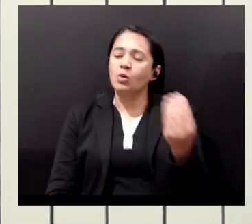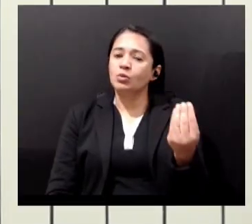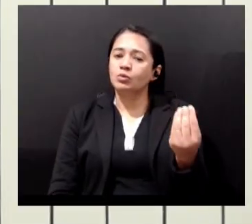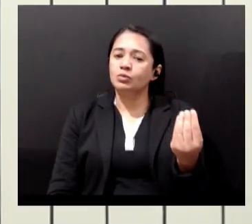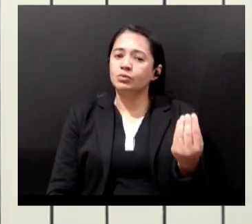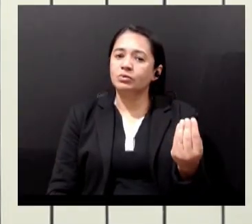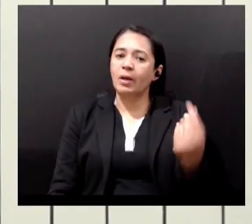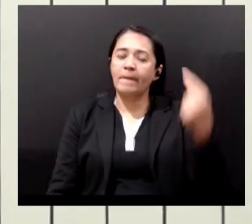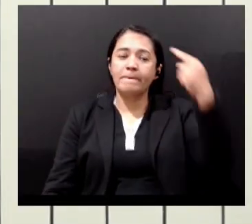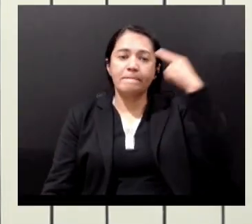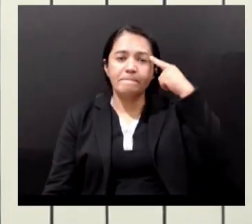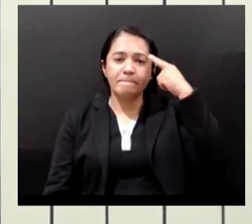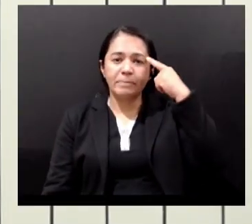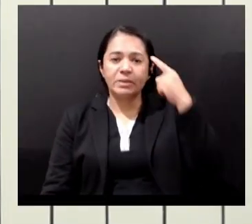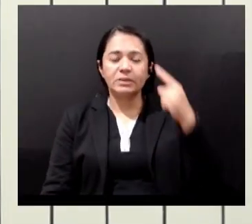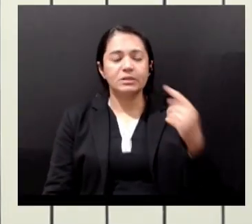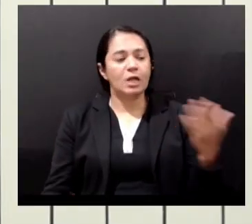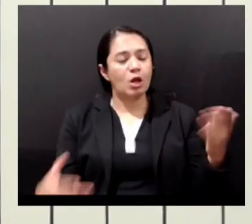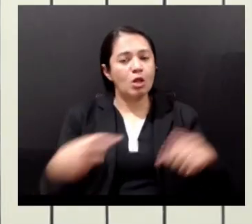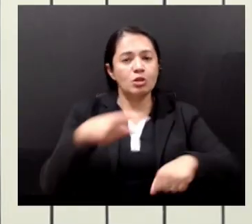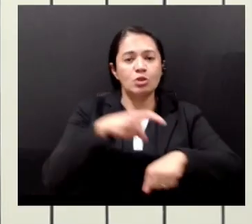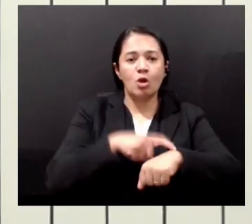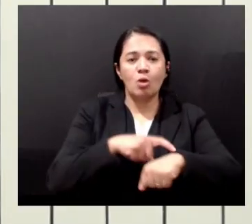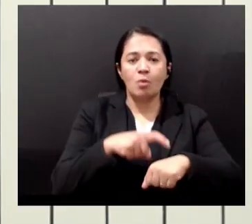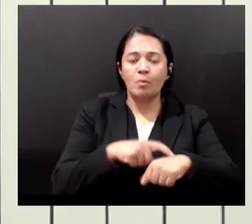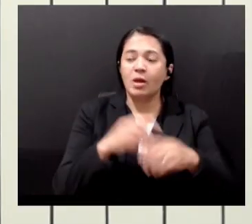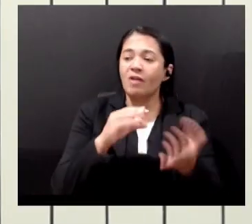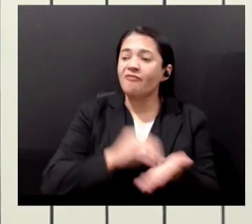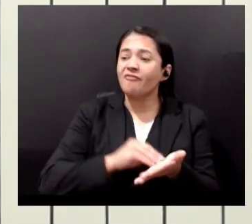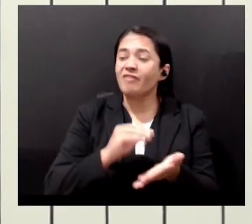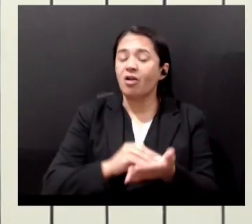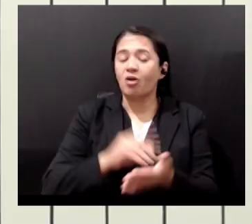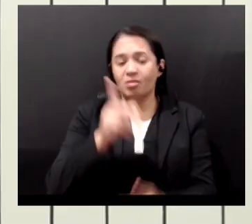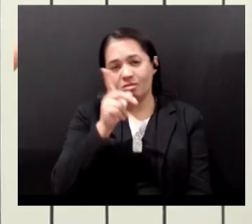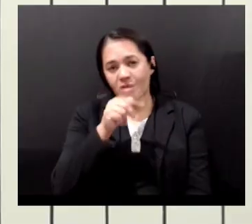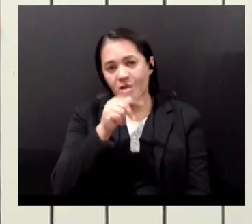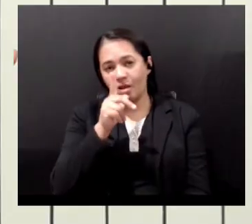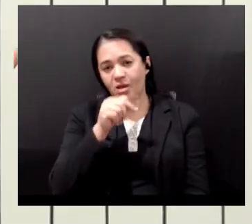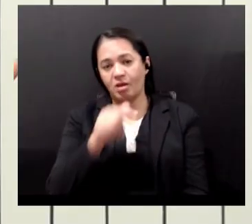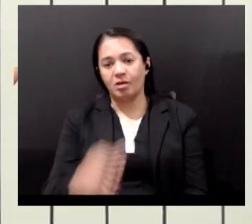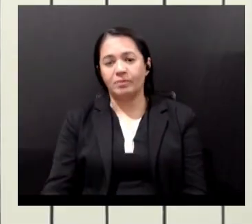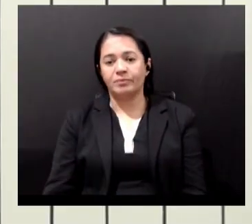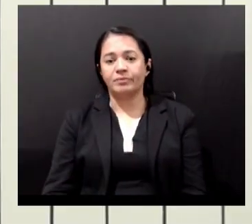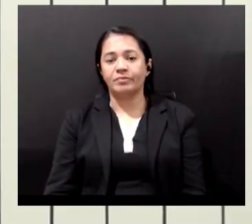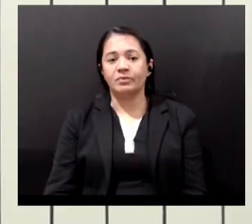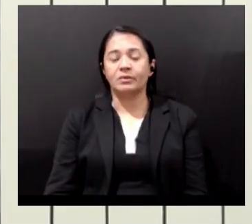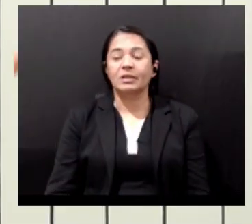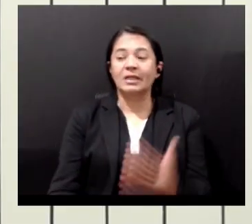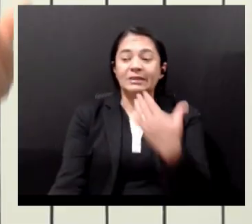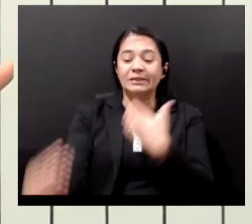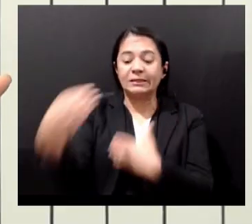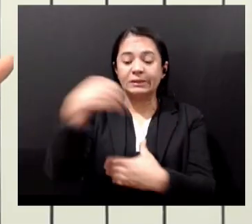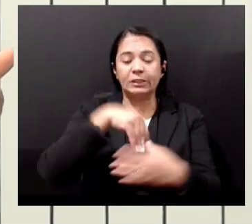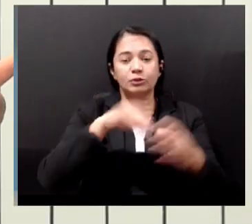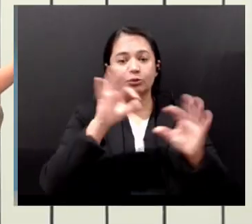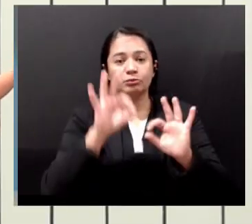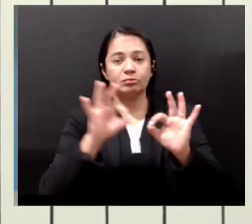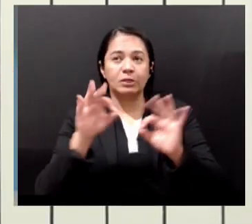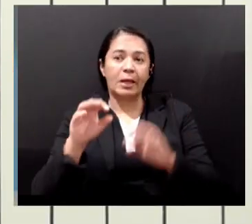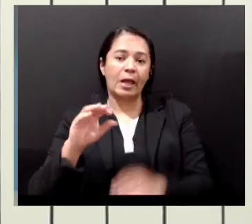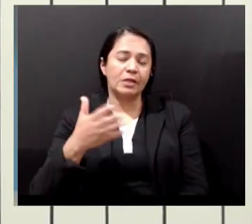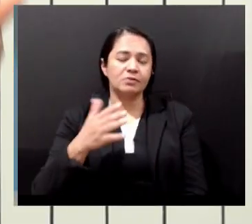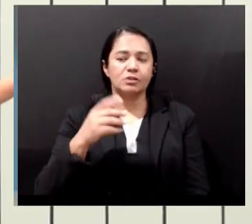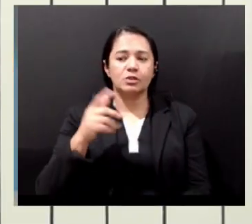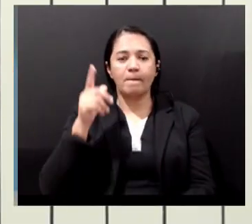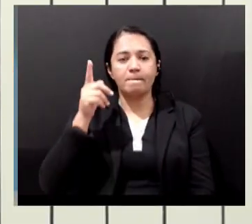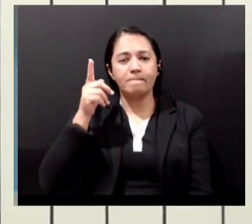também pensar nesses momentos de escassez e trazer até dentro desse planejamento alternativas